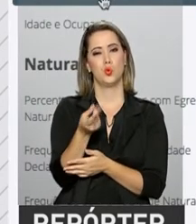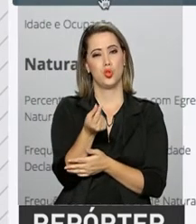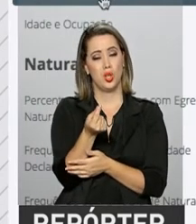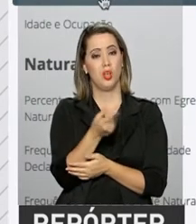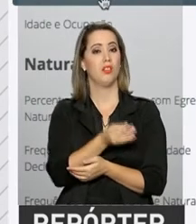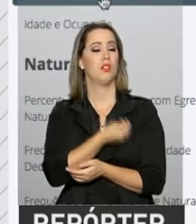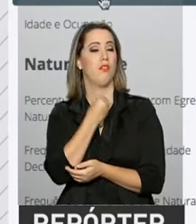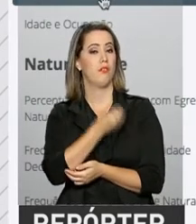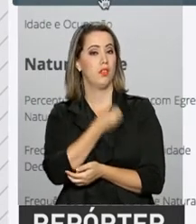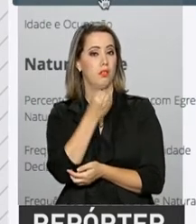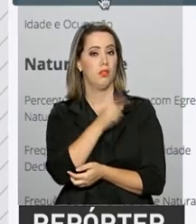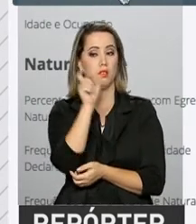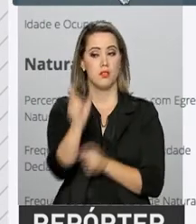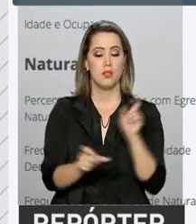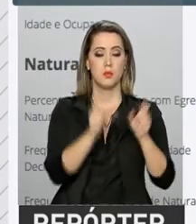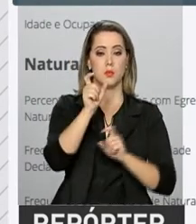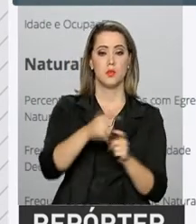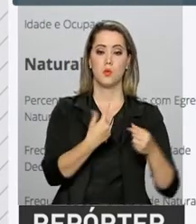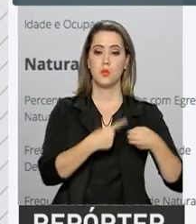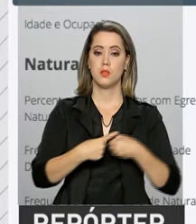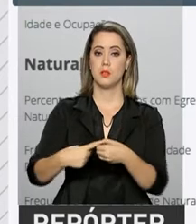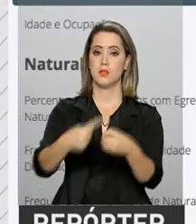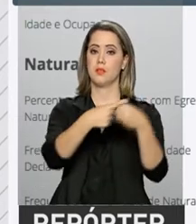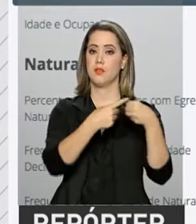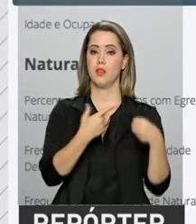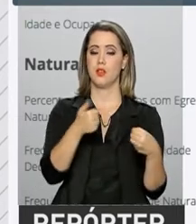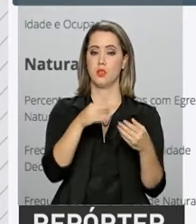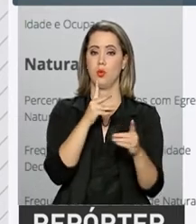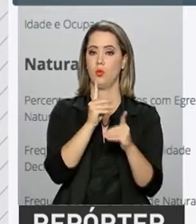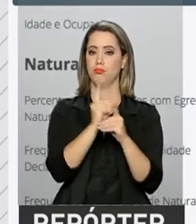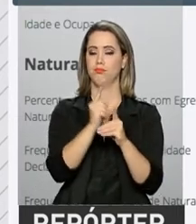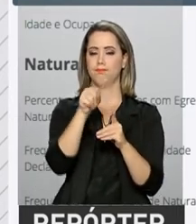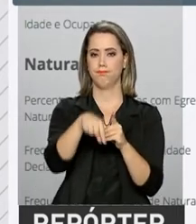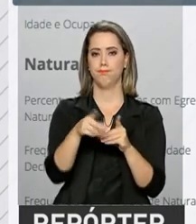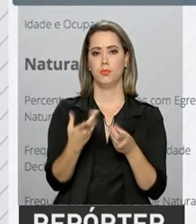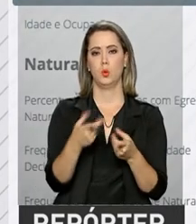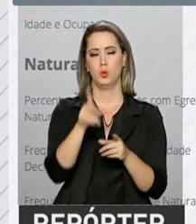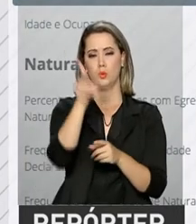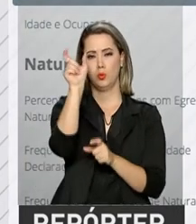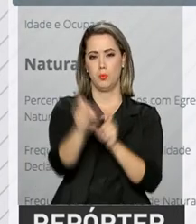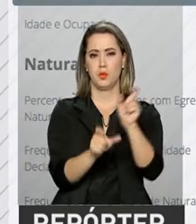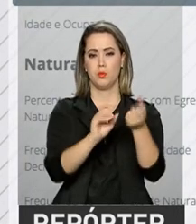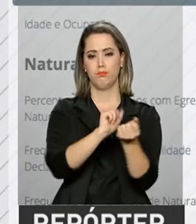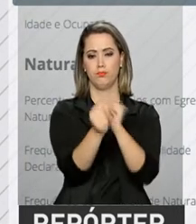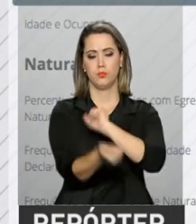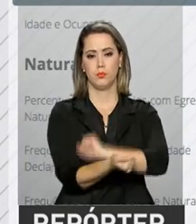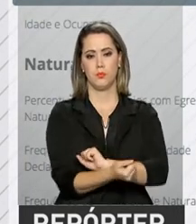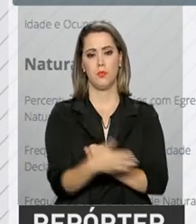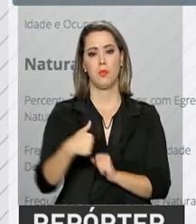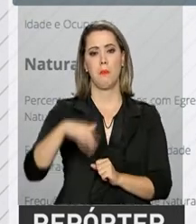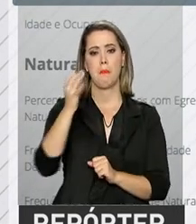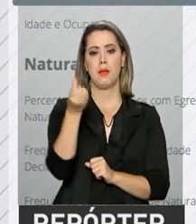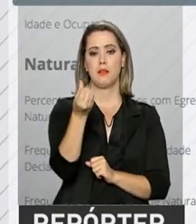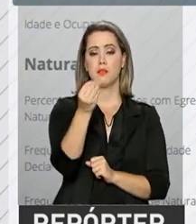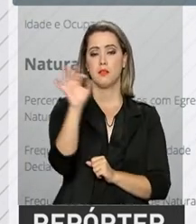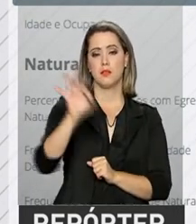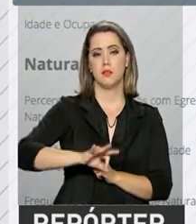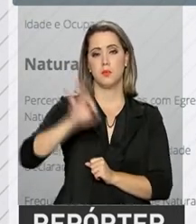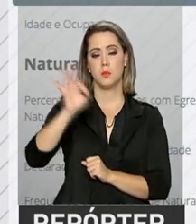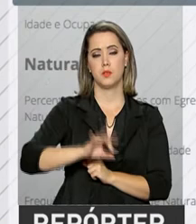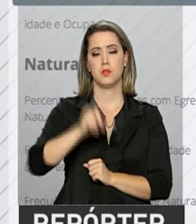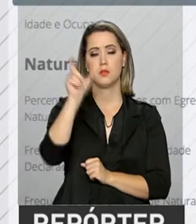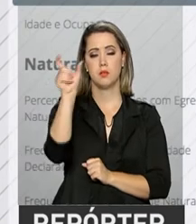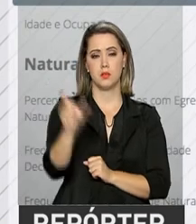municípios onde foram encontrados casos de escravidão o observatório mais de 60% das vítimas se